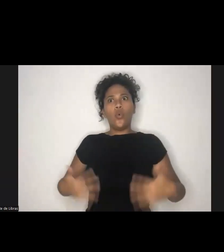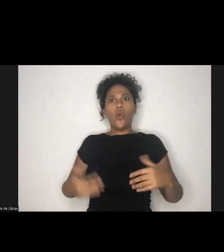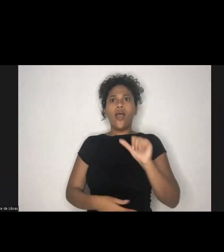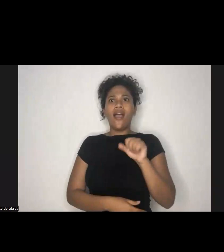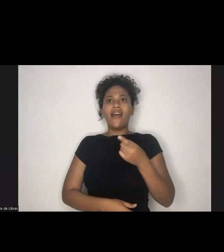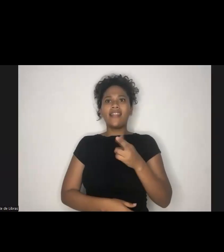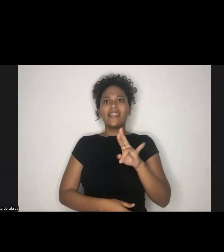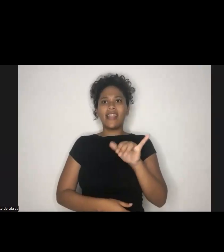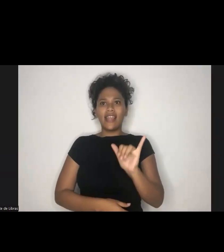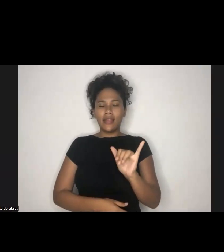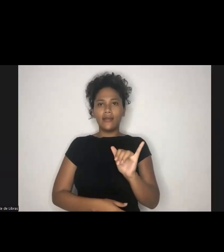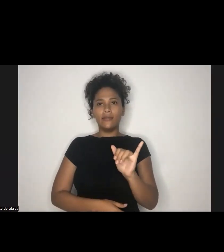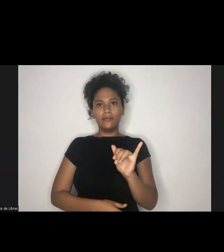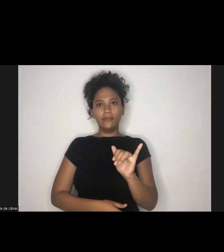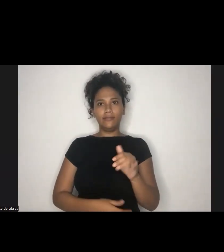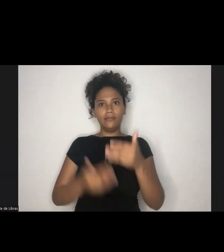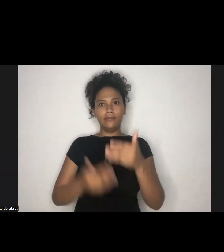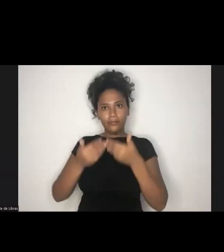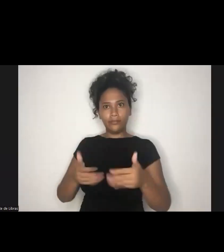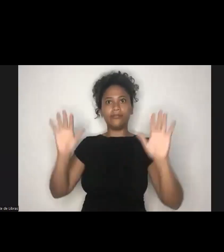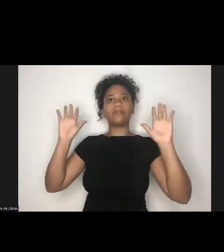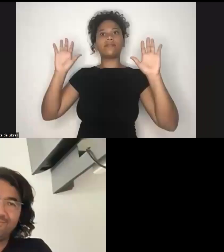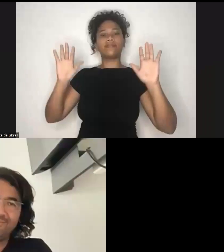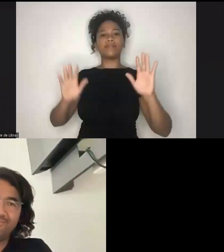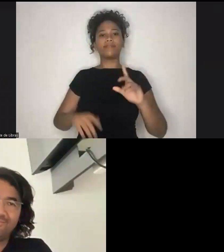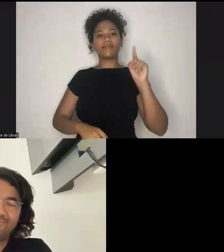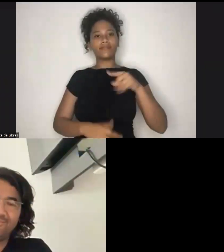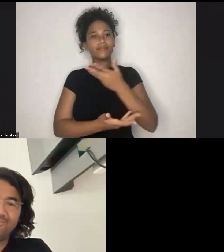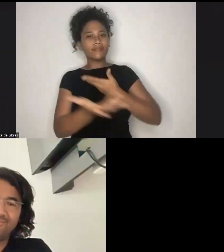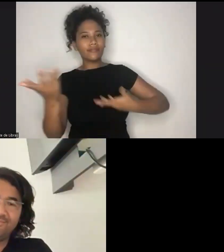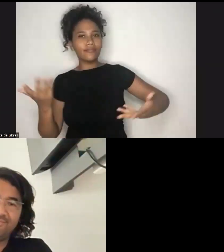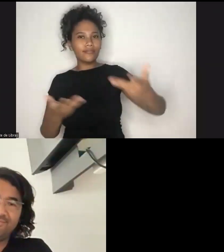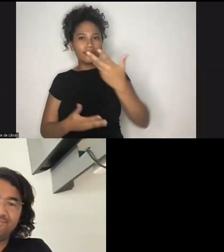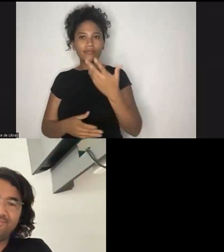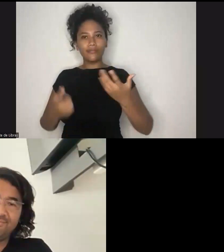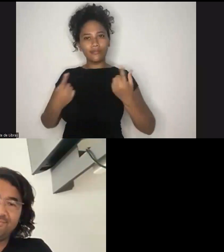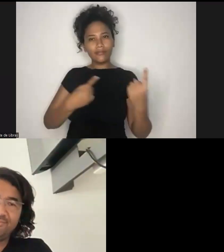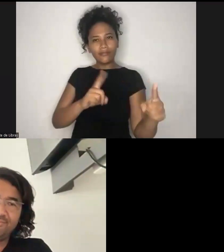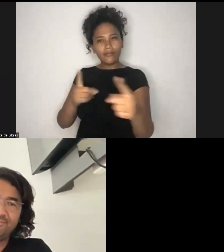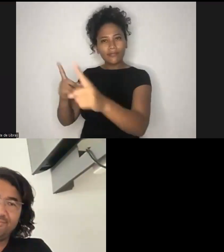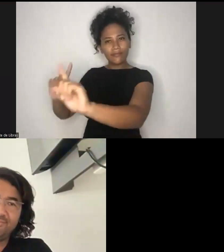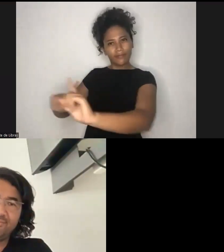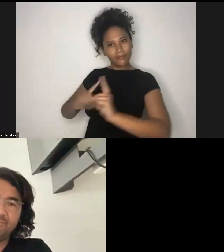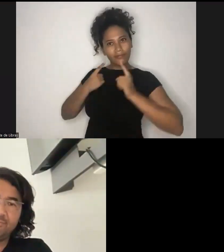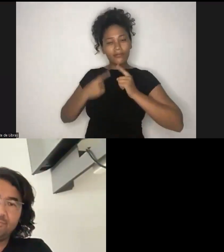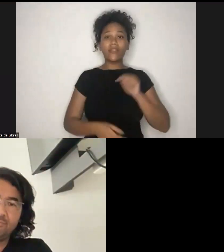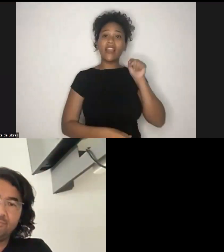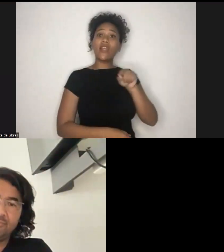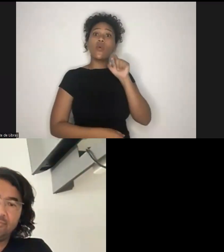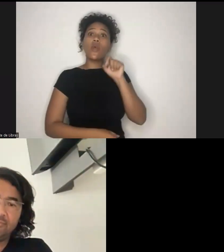para abrir esse esse nosso essa grande troca essa nossa grande troca de provocações o André